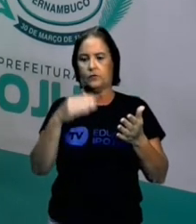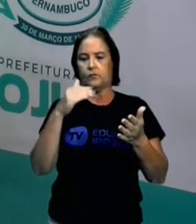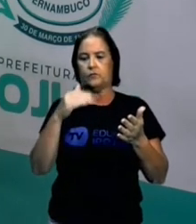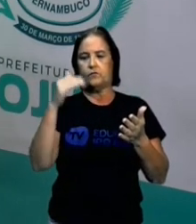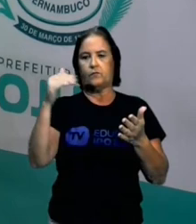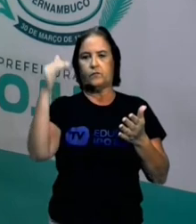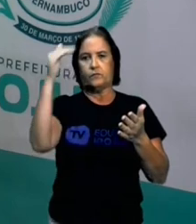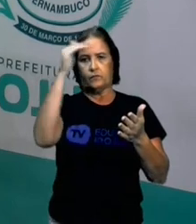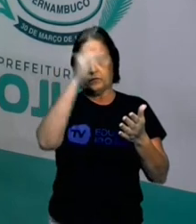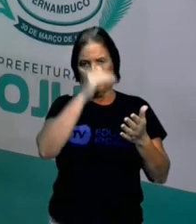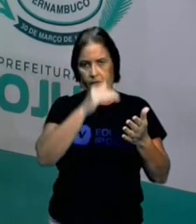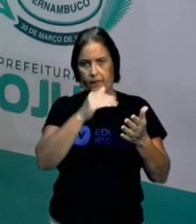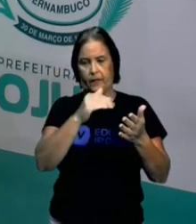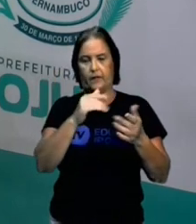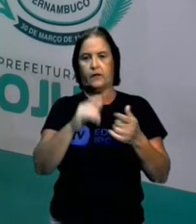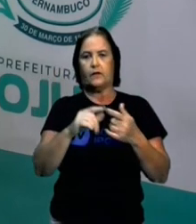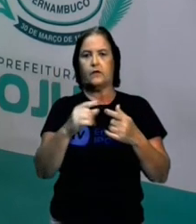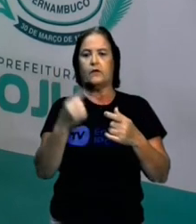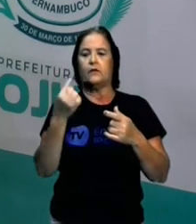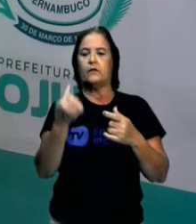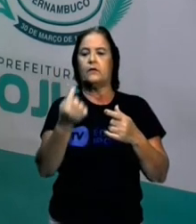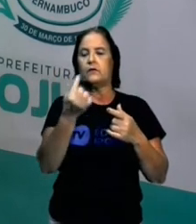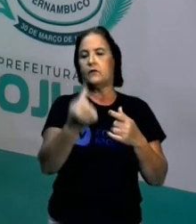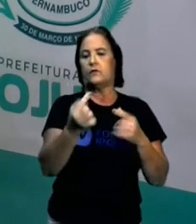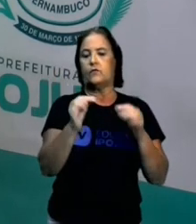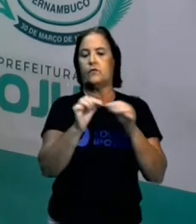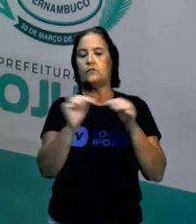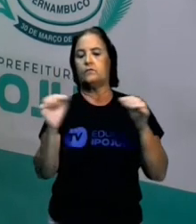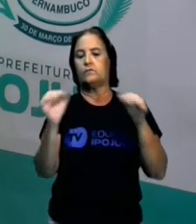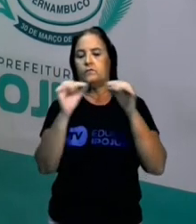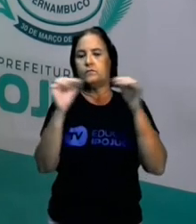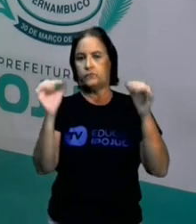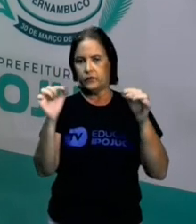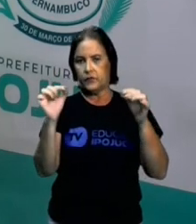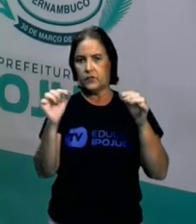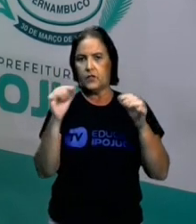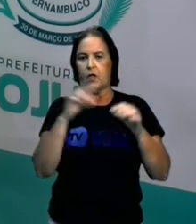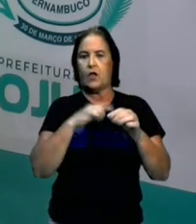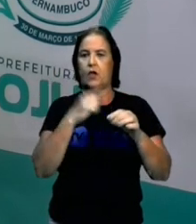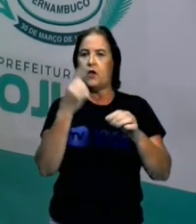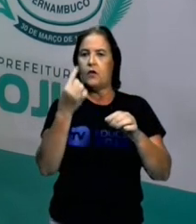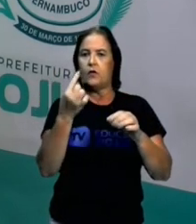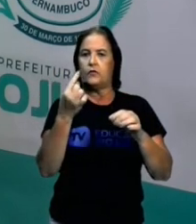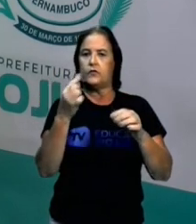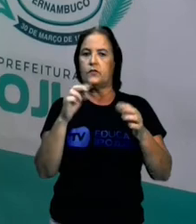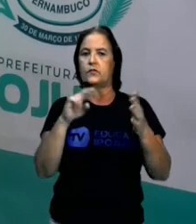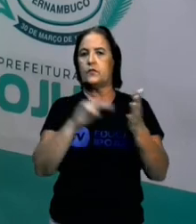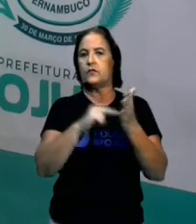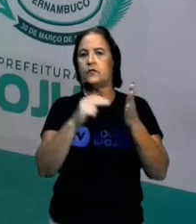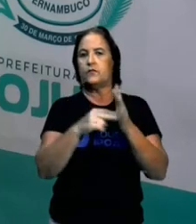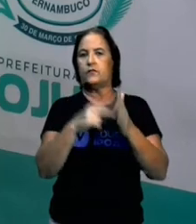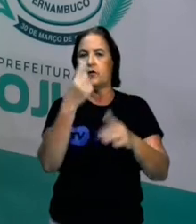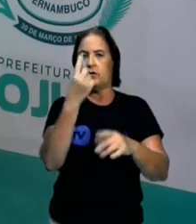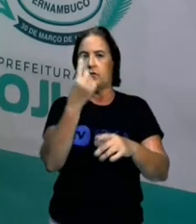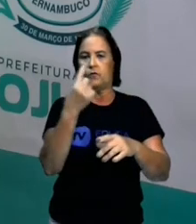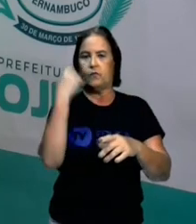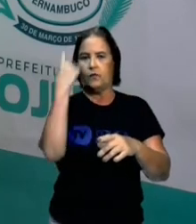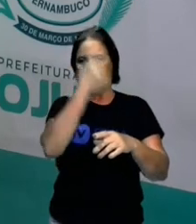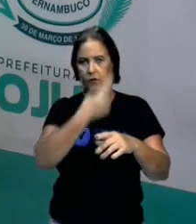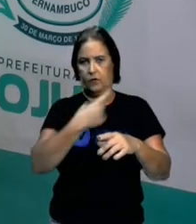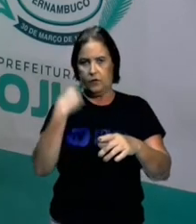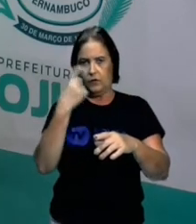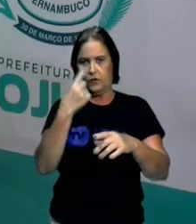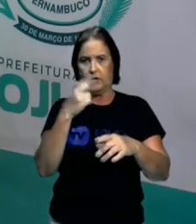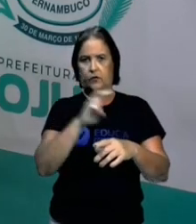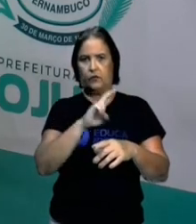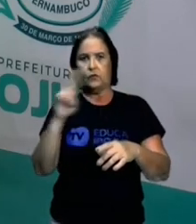a longitude, cada uma dessas faixas corresponde a uma hora e é chamada de fuso horário. A gente